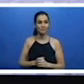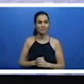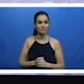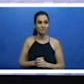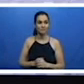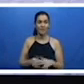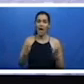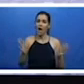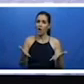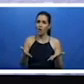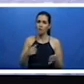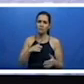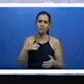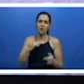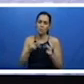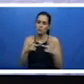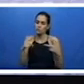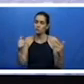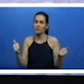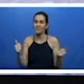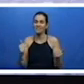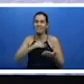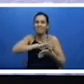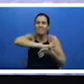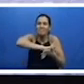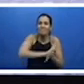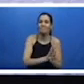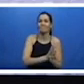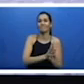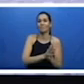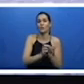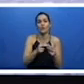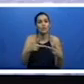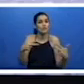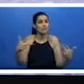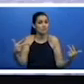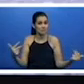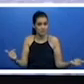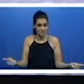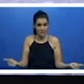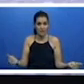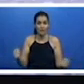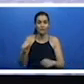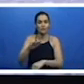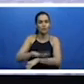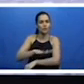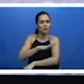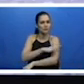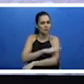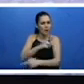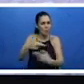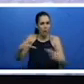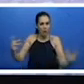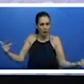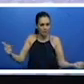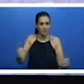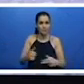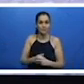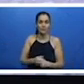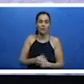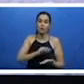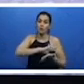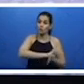Bom, agora alguns aspectos que levam à destruição da diversidade de anfíbios do modo geral. Destruição de